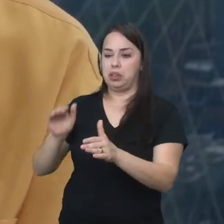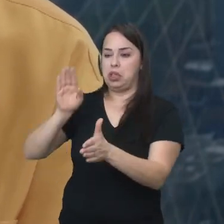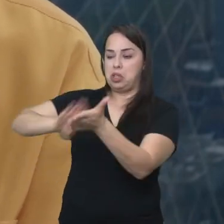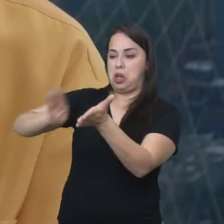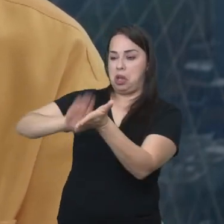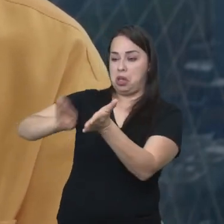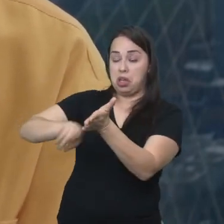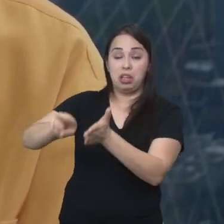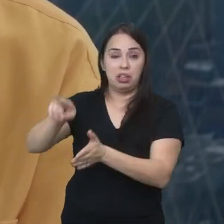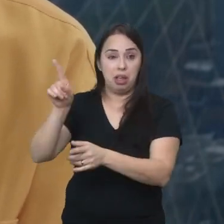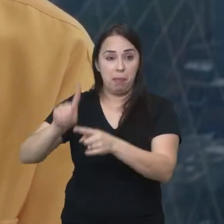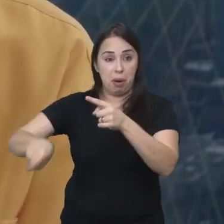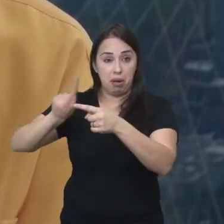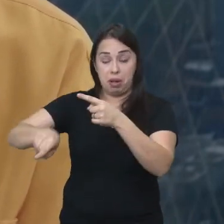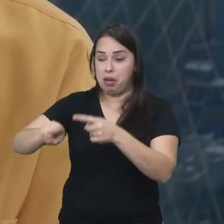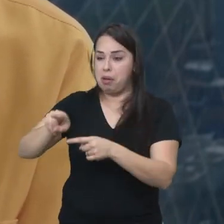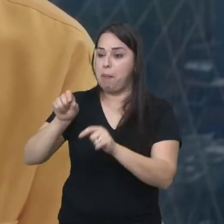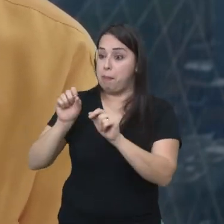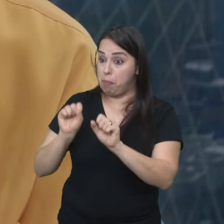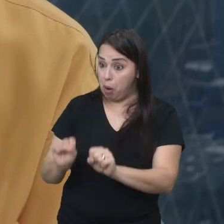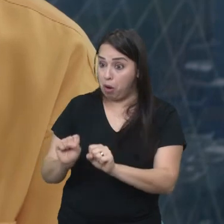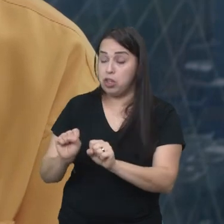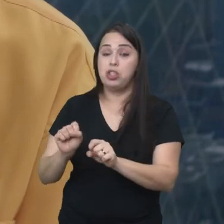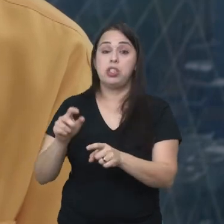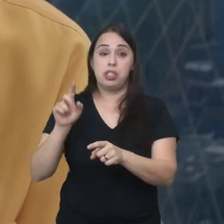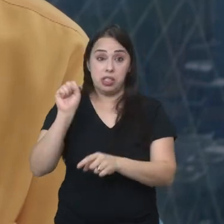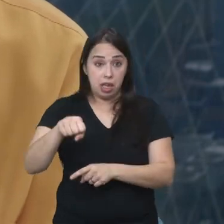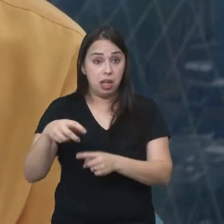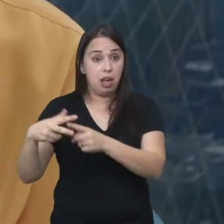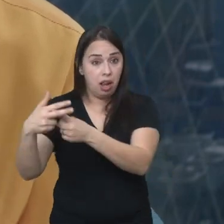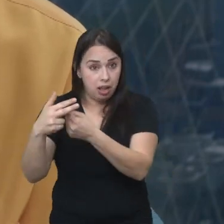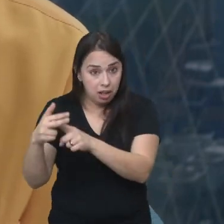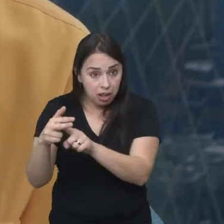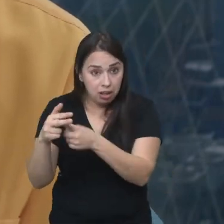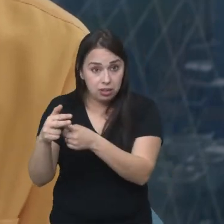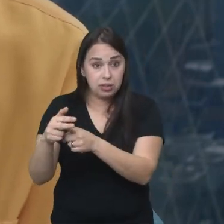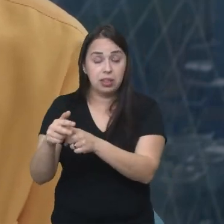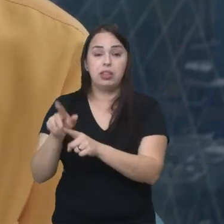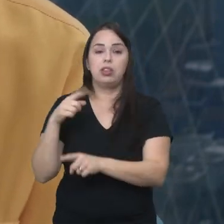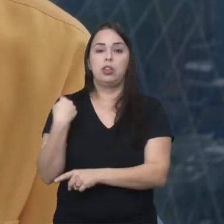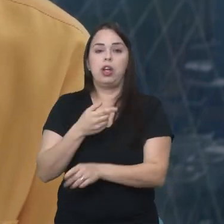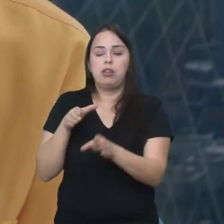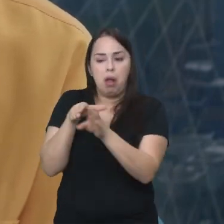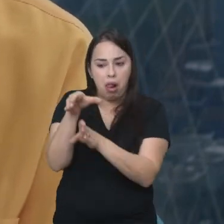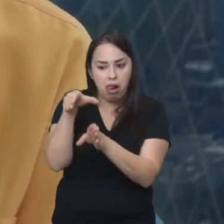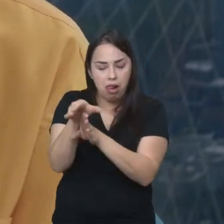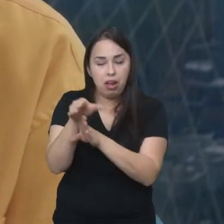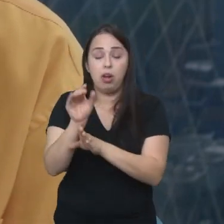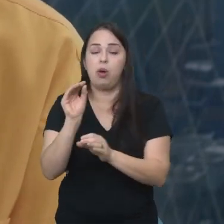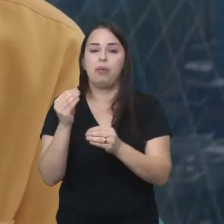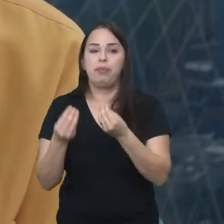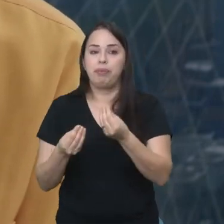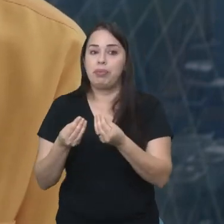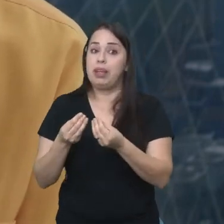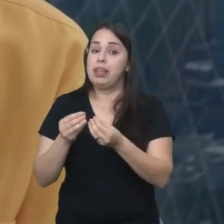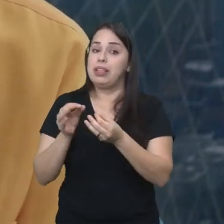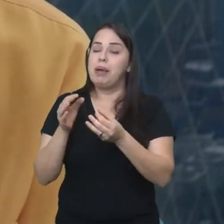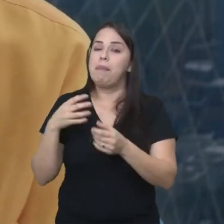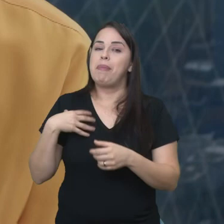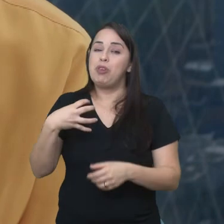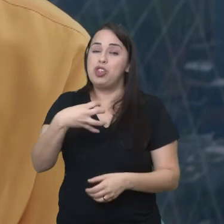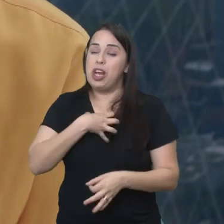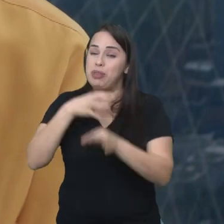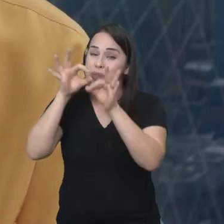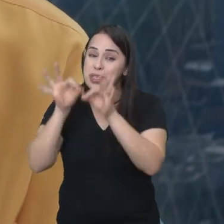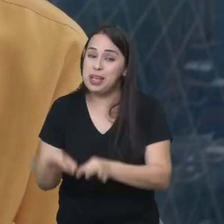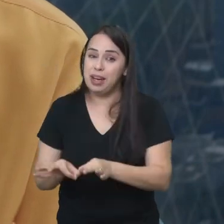Sim, deve corrigir. O que a gente vai dizer sempre, orientar a família, é, olha, existe a maneira certa de se corrigir, né? A gente não vai dizer